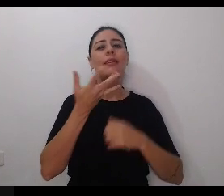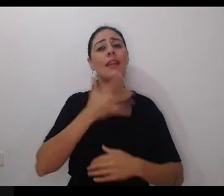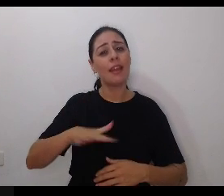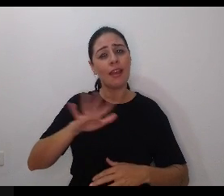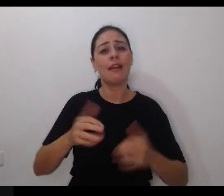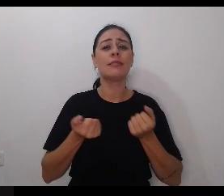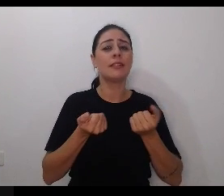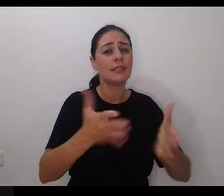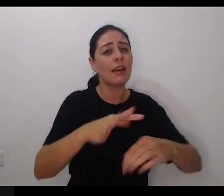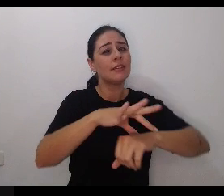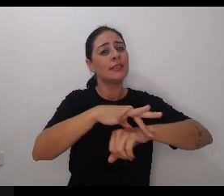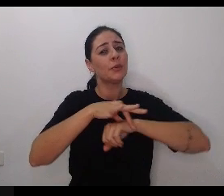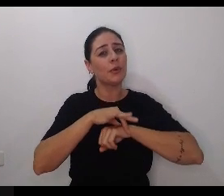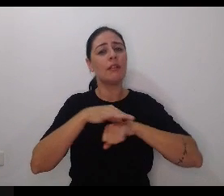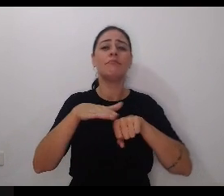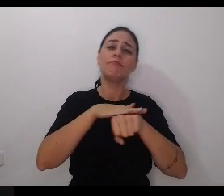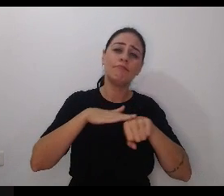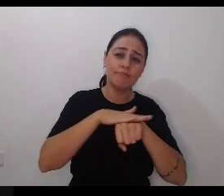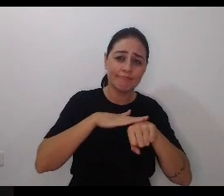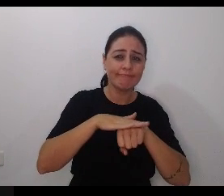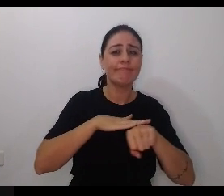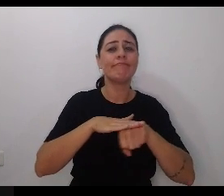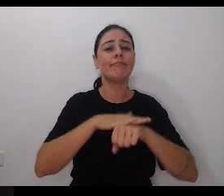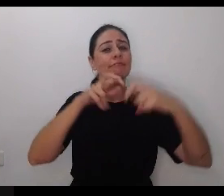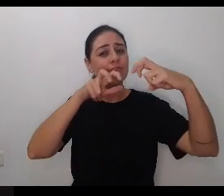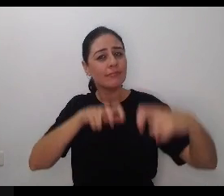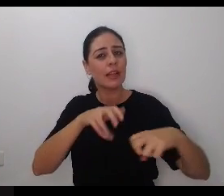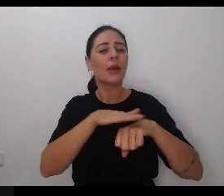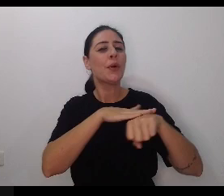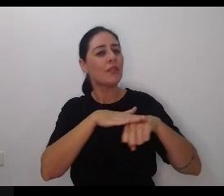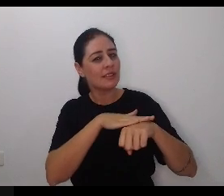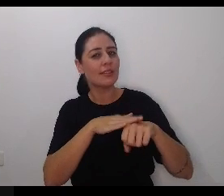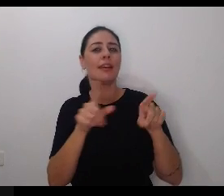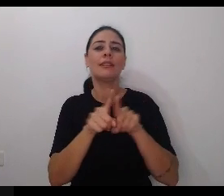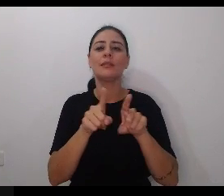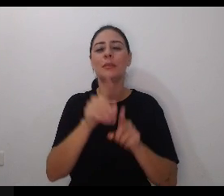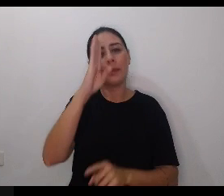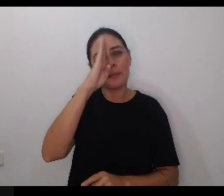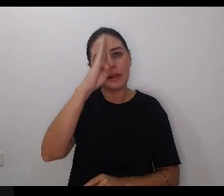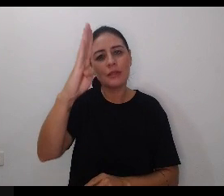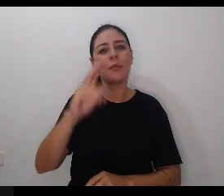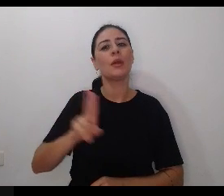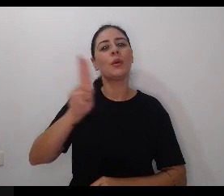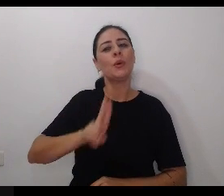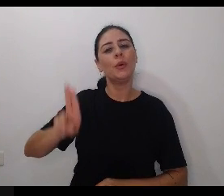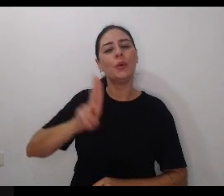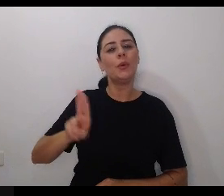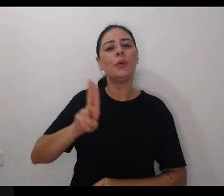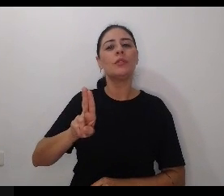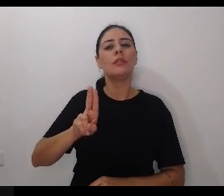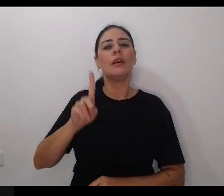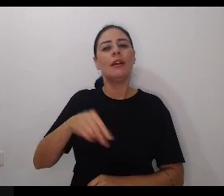vivendo situações desafiadoras e precisando lidar com as próprias emoções. Então, está aberto para acolher a criança,